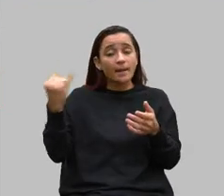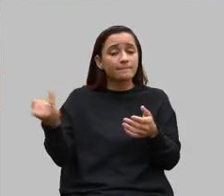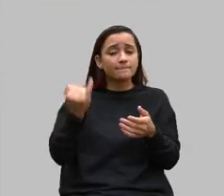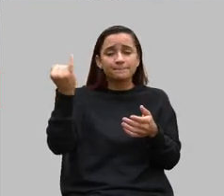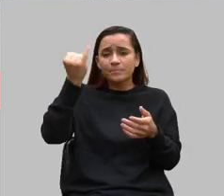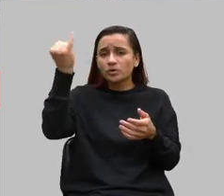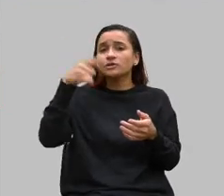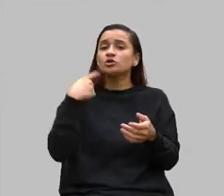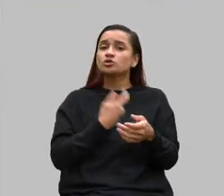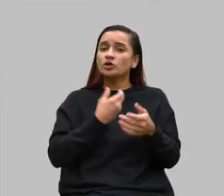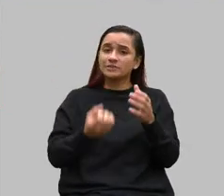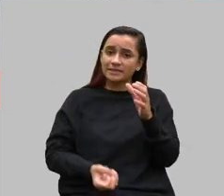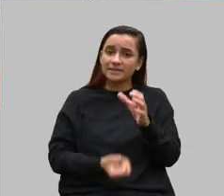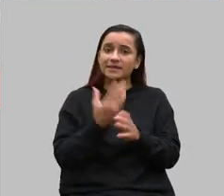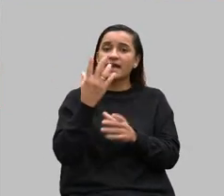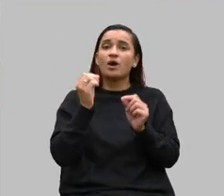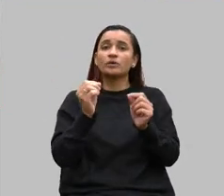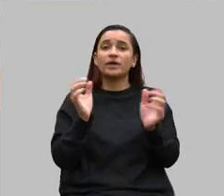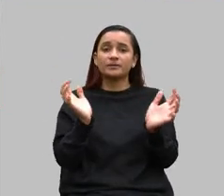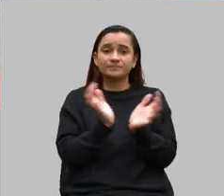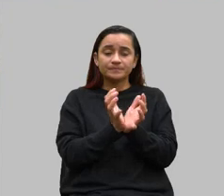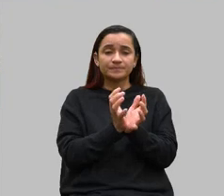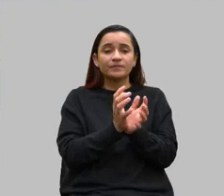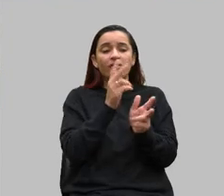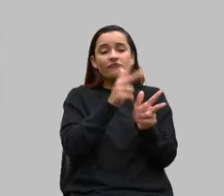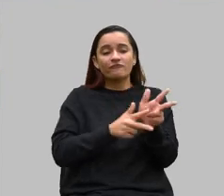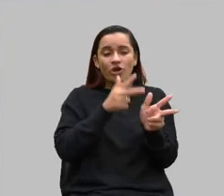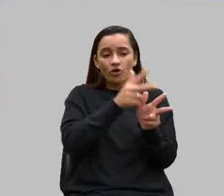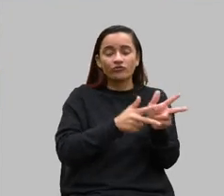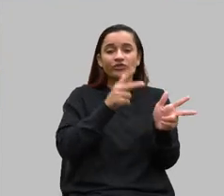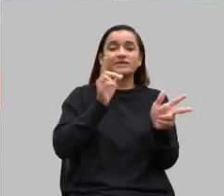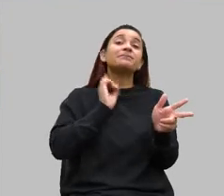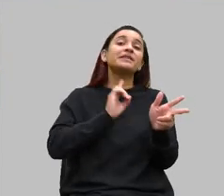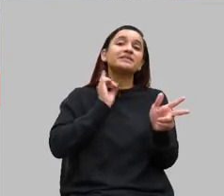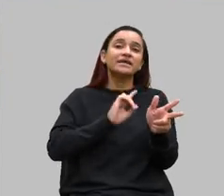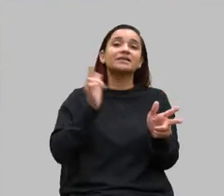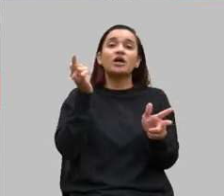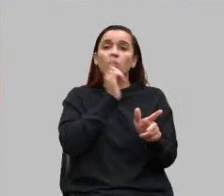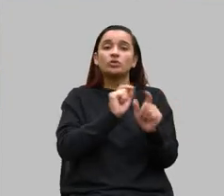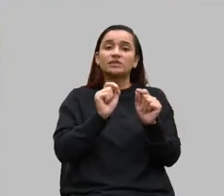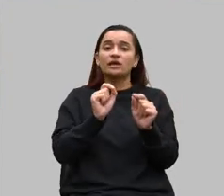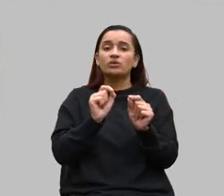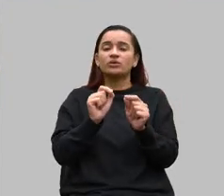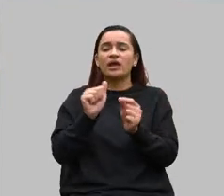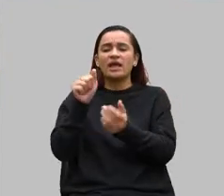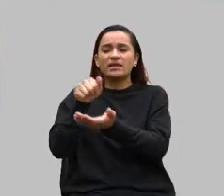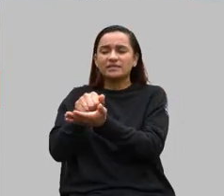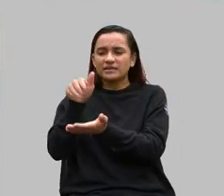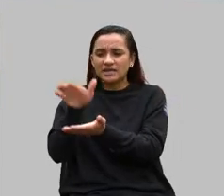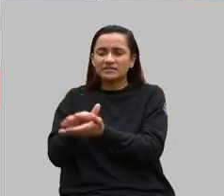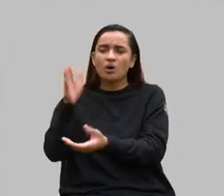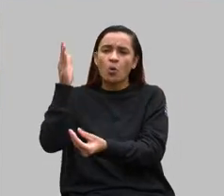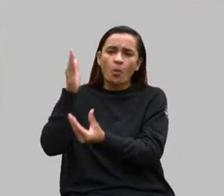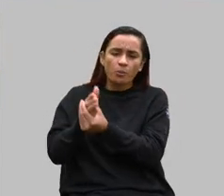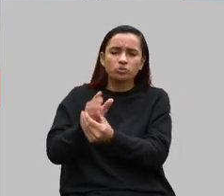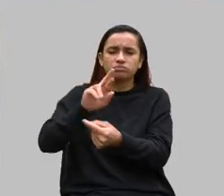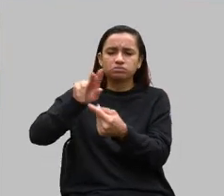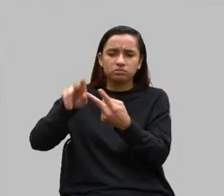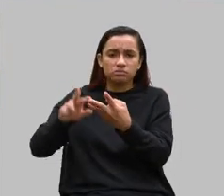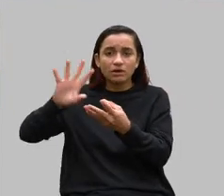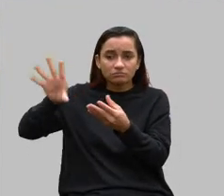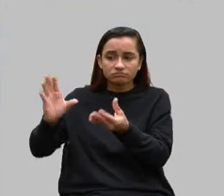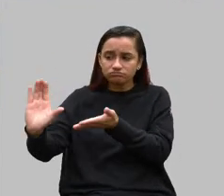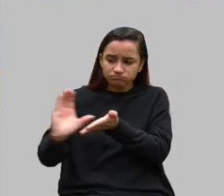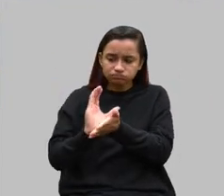conta ferrovias Minas Gerais né E que as outorgas indenizações e multas né de todas as concessões federais passam a